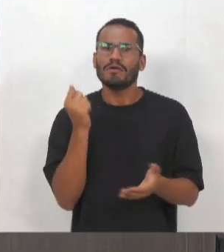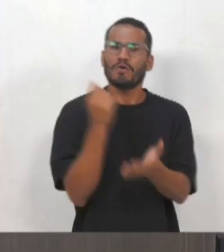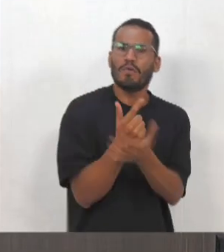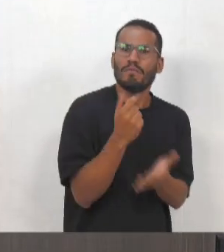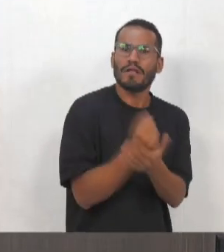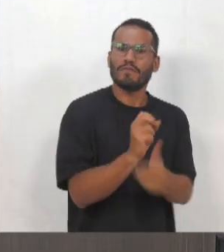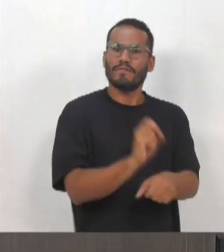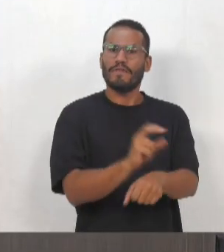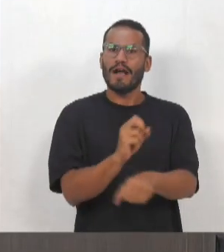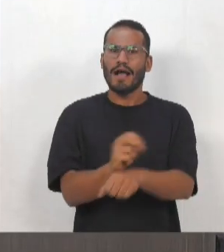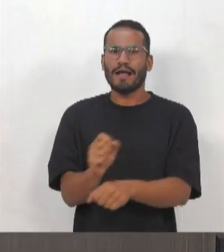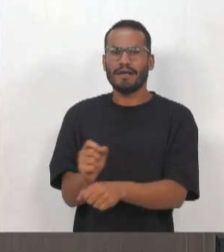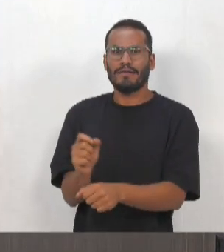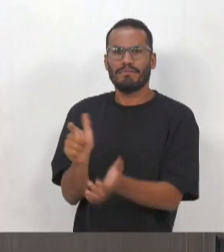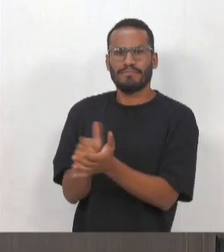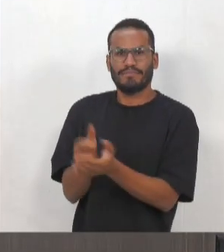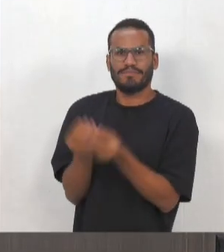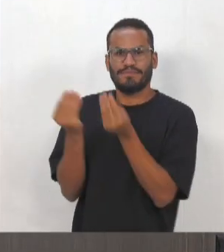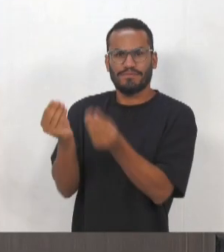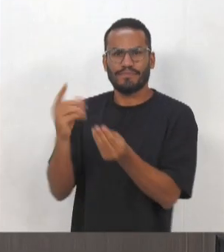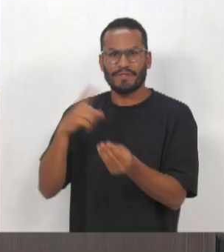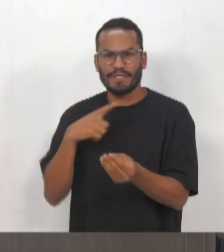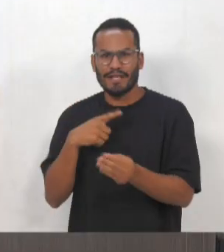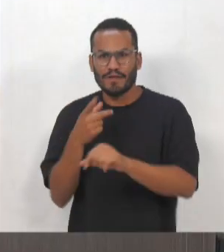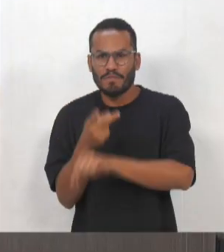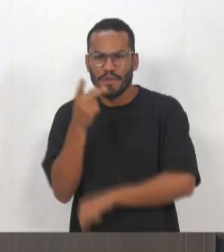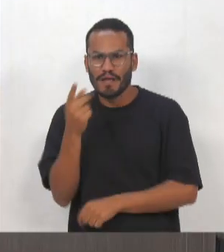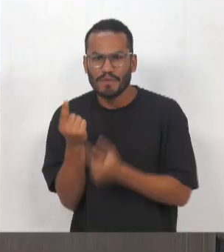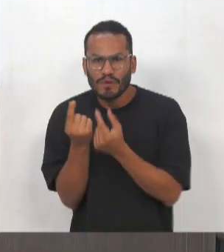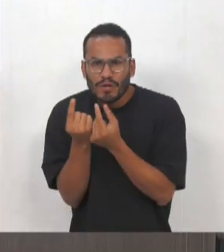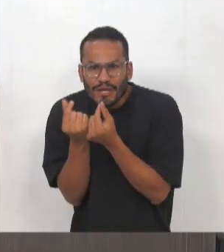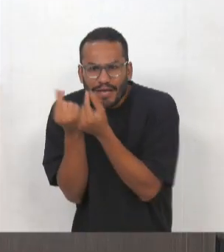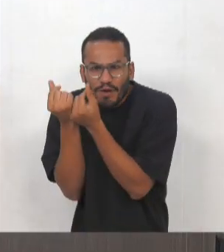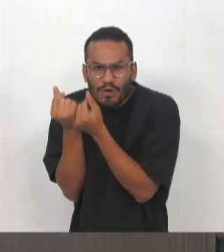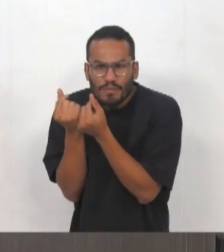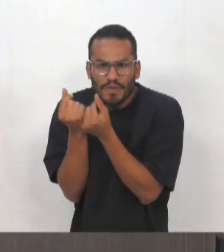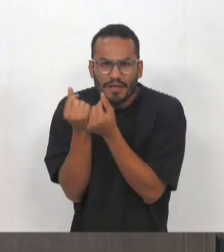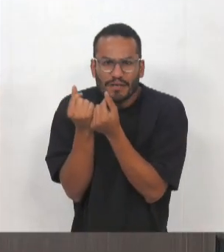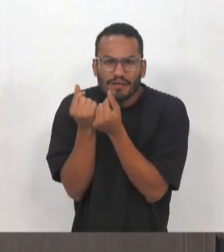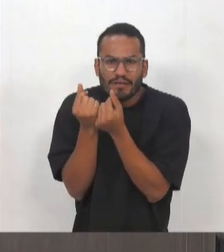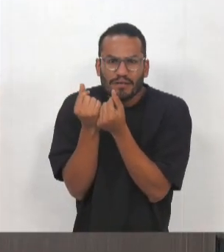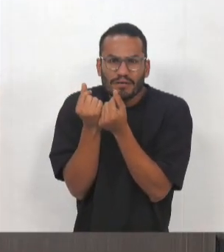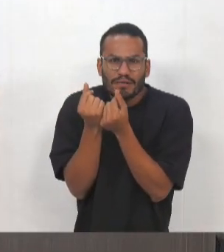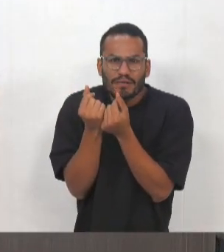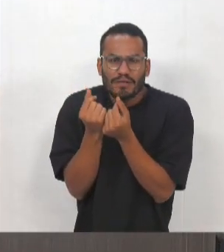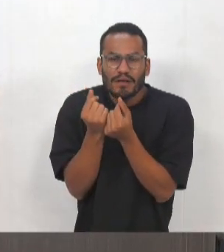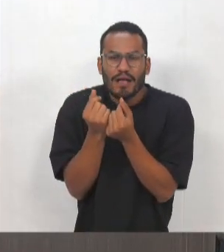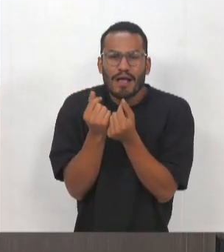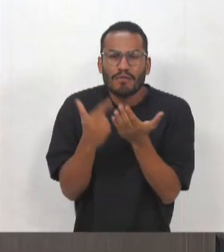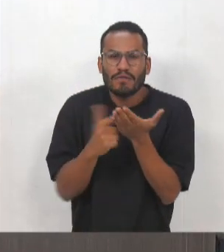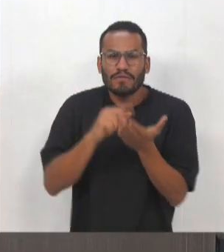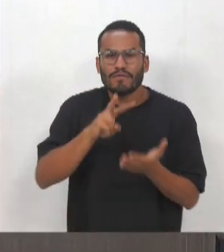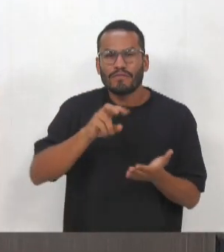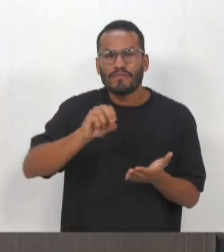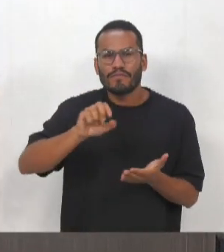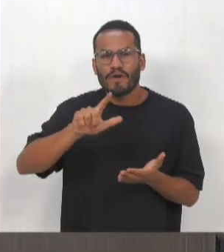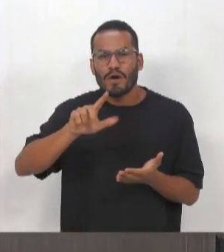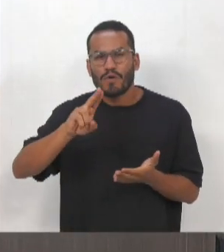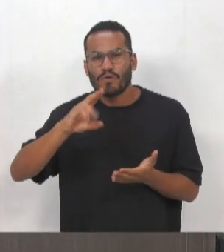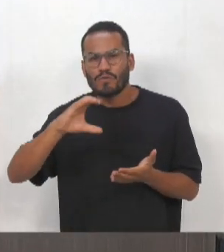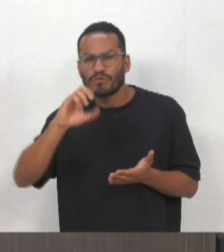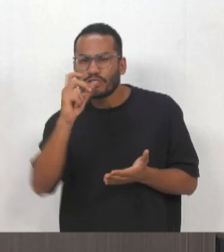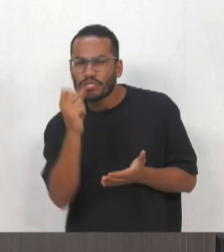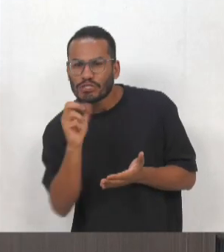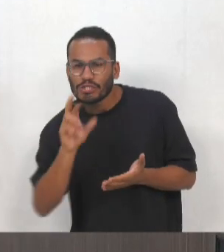vagas, dando voucher. Existe o Prêmio Nobel de Economia, inclusive, que chama-se o livro Voucher, que é o quê? Comprar